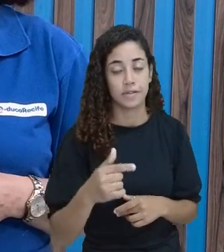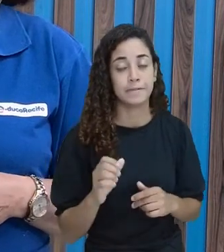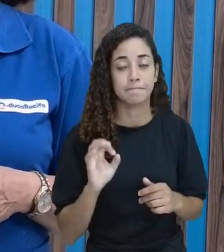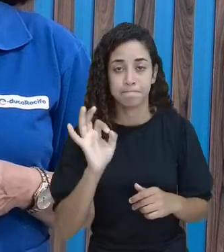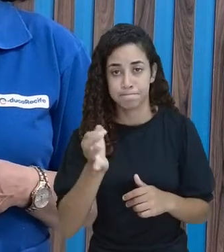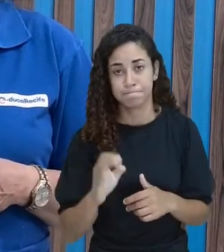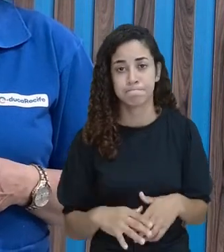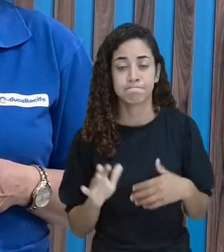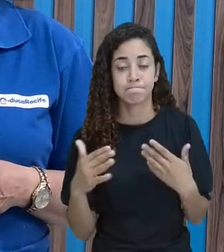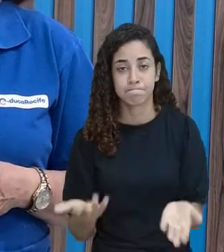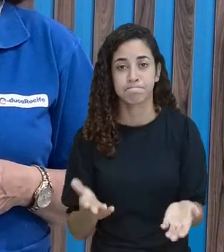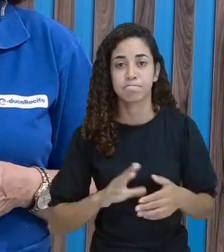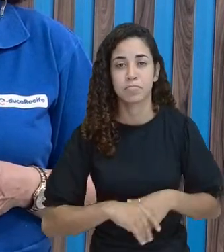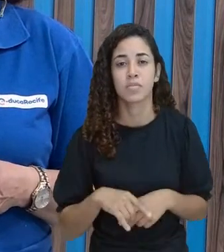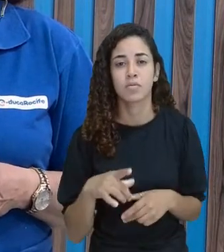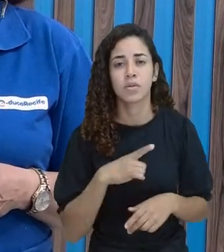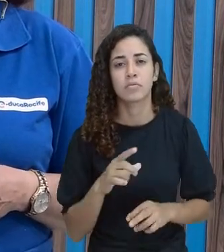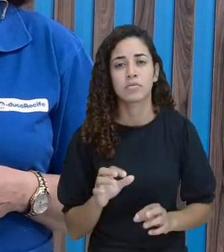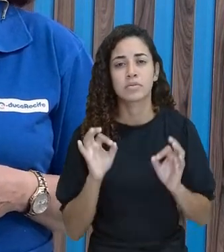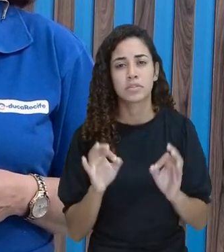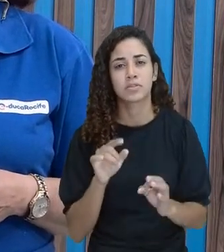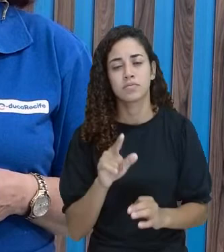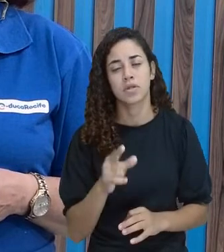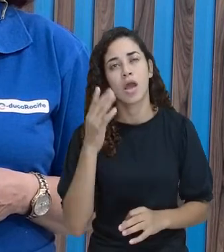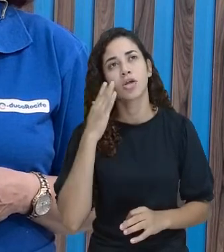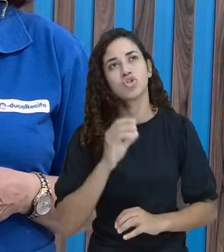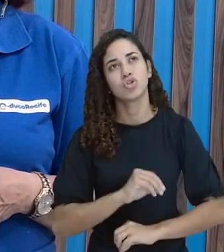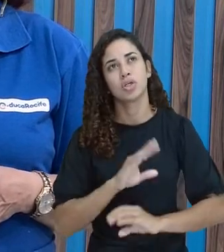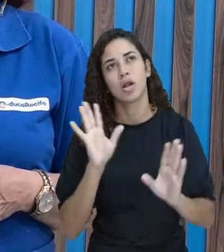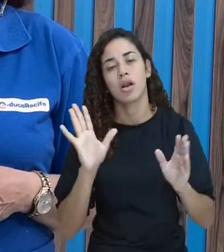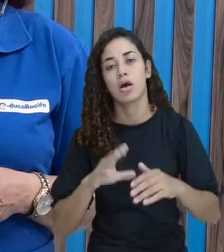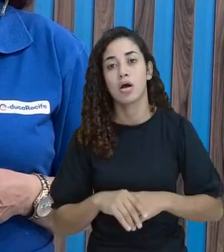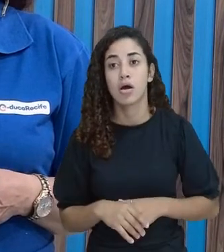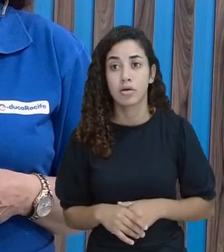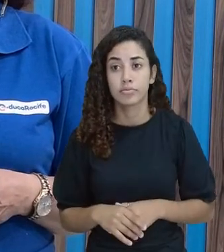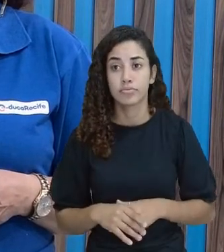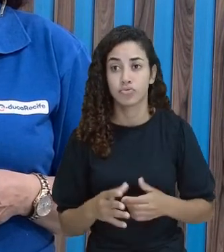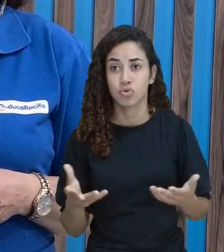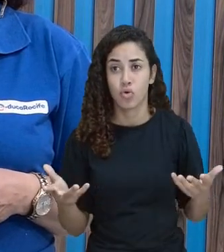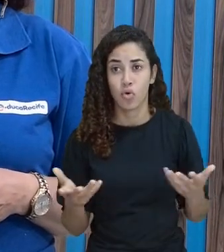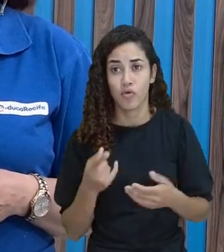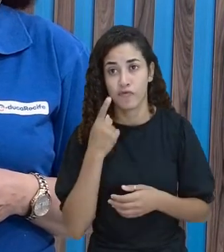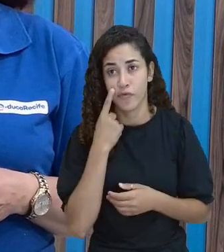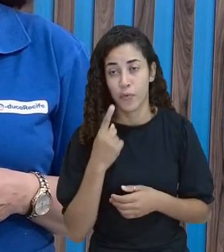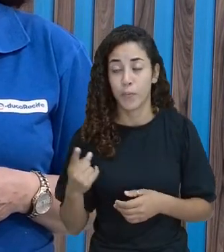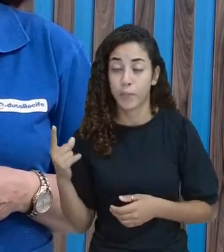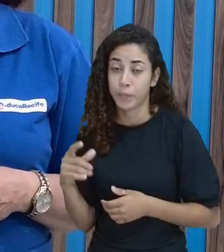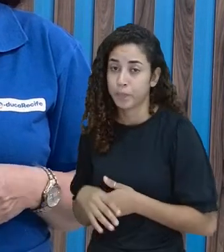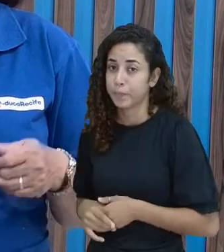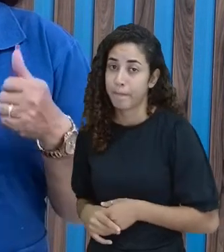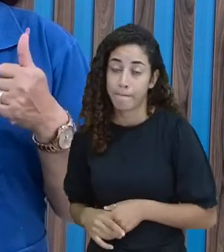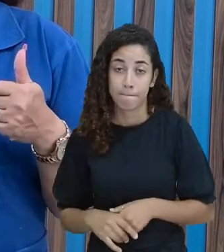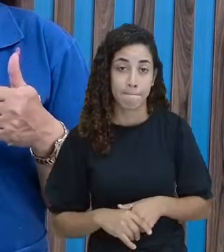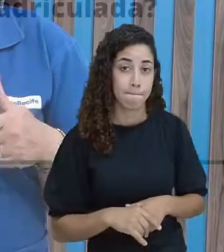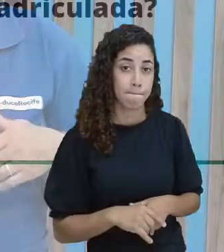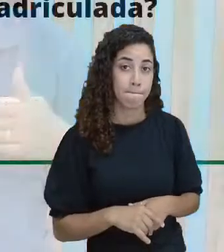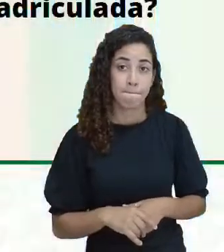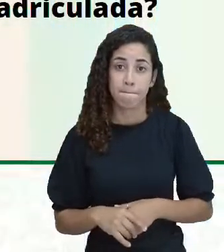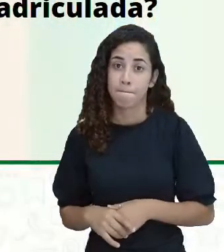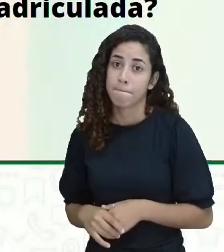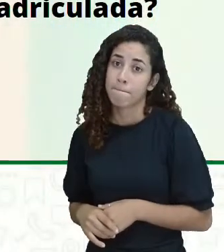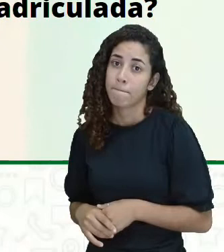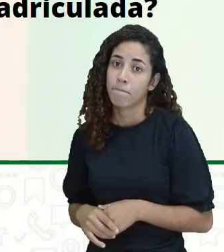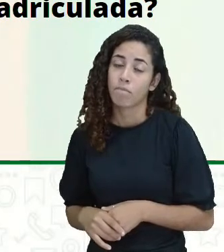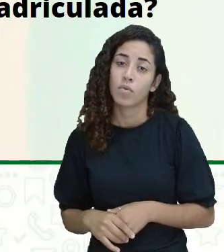Certo? Então, tenho certeza que isso aí ficou bem claro para vocês. E aí, vamos ver o seguinte. Olha só, o